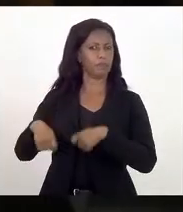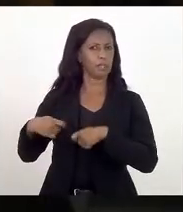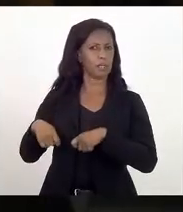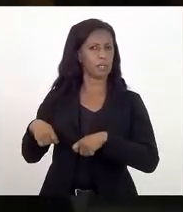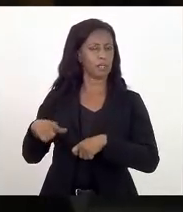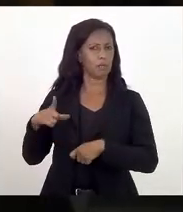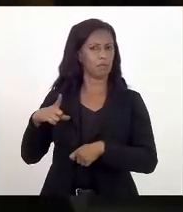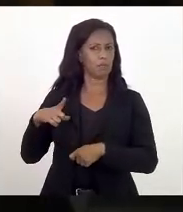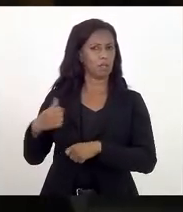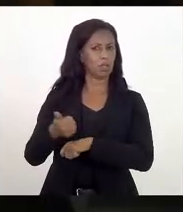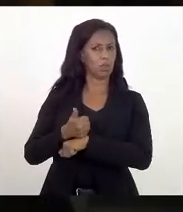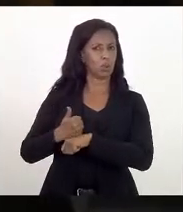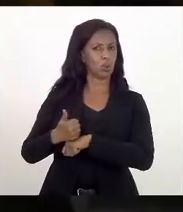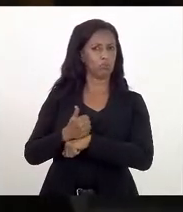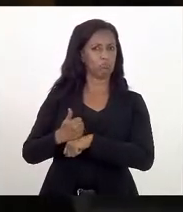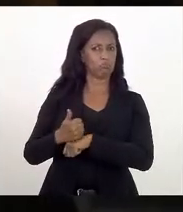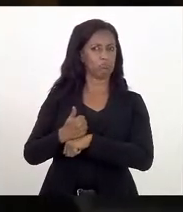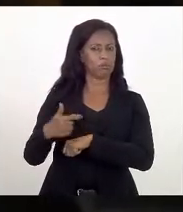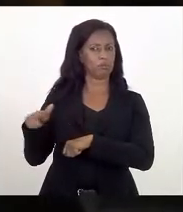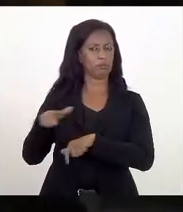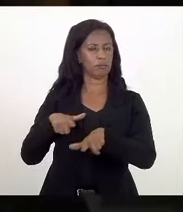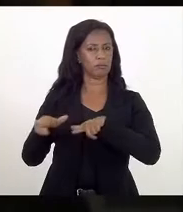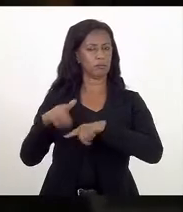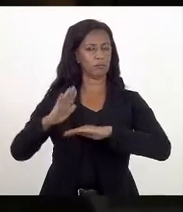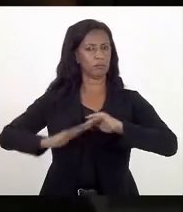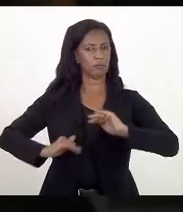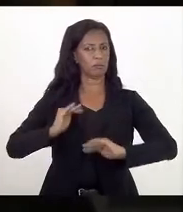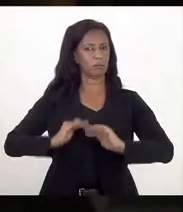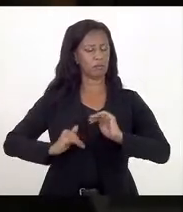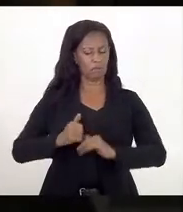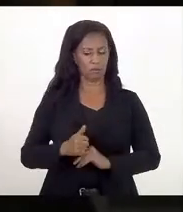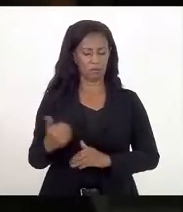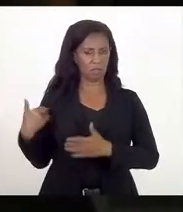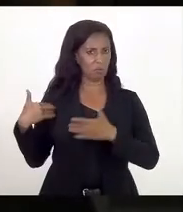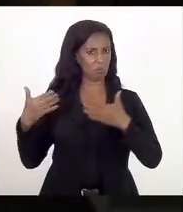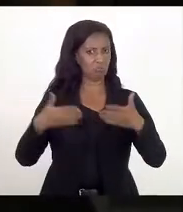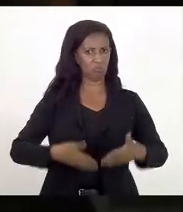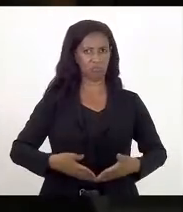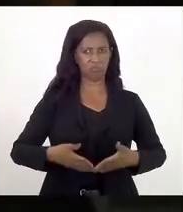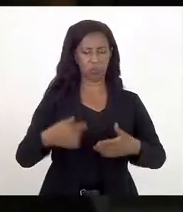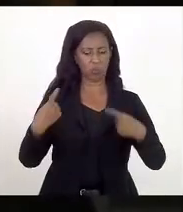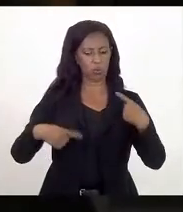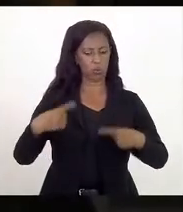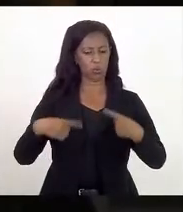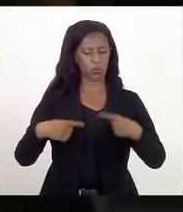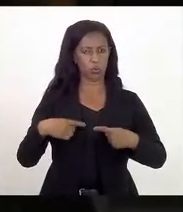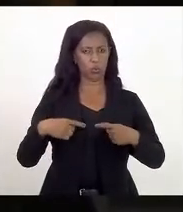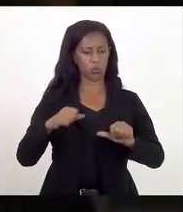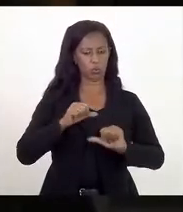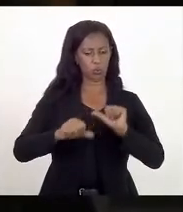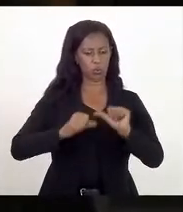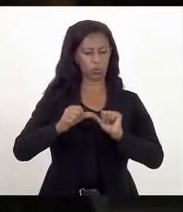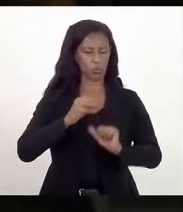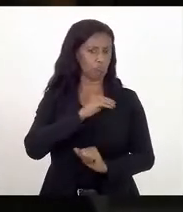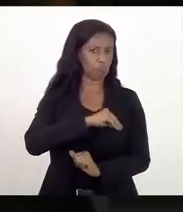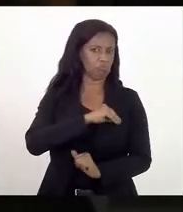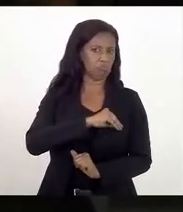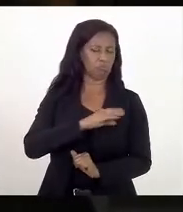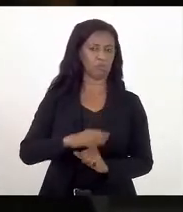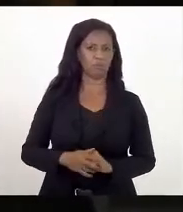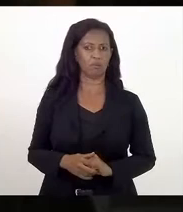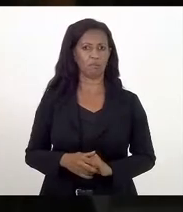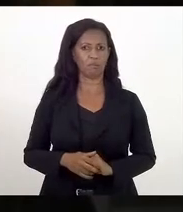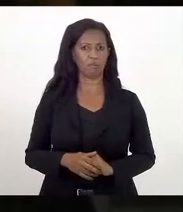ter dignidade no seu ofício. eu não venho aqui discutir reajuste, muito menos do